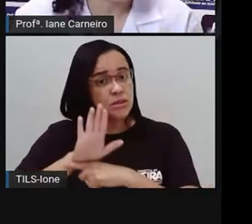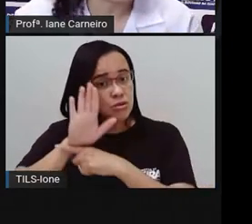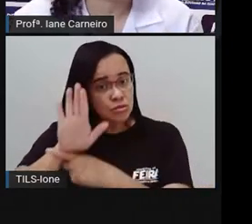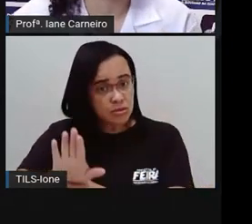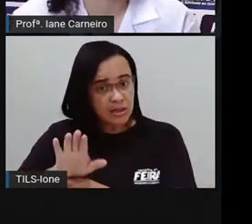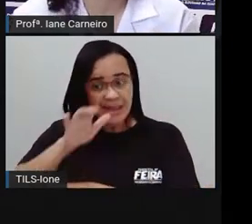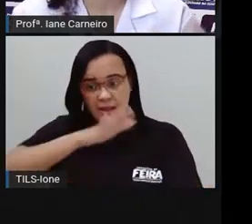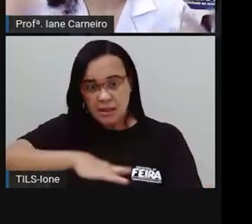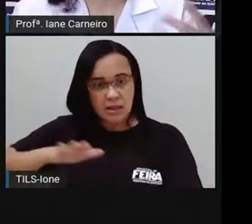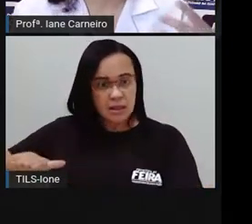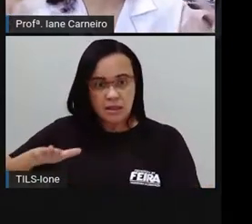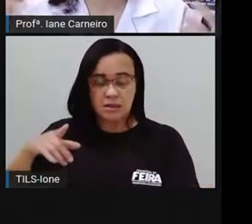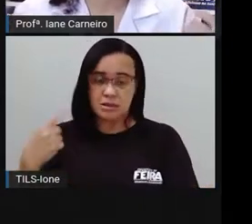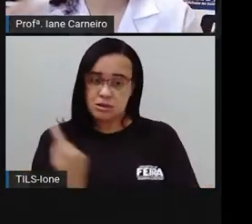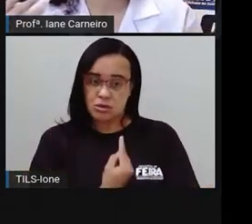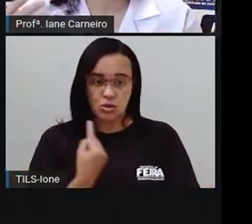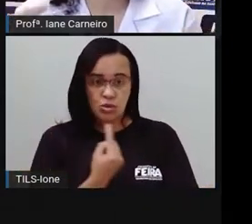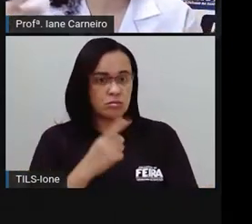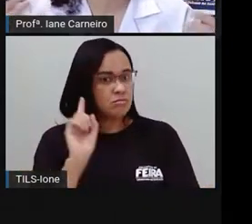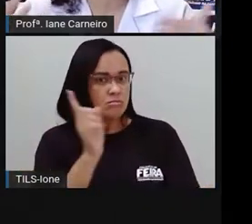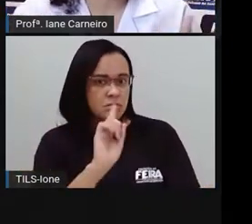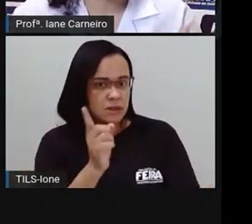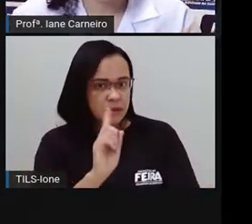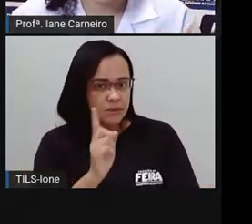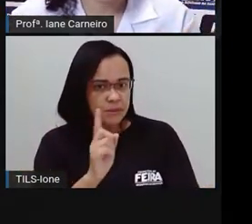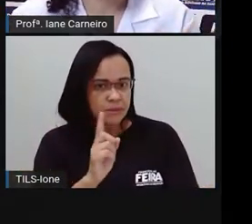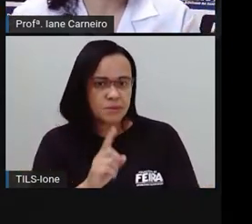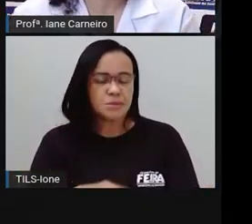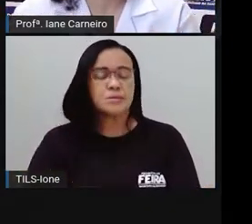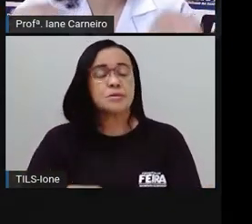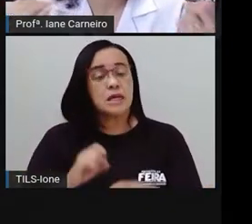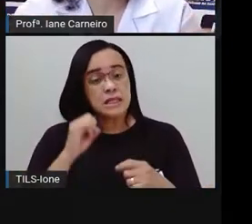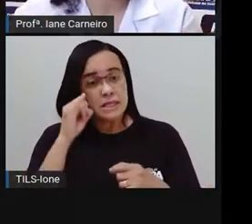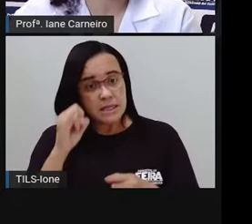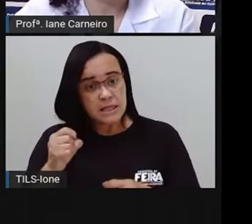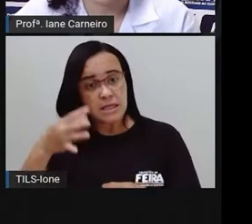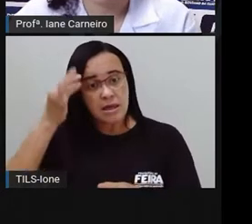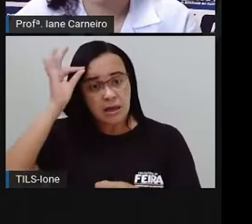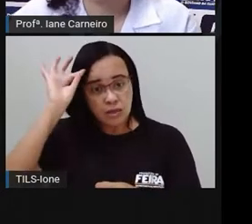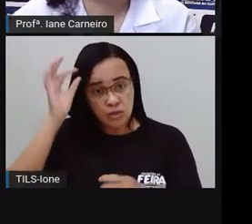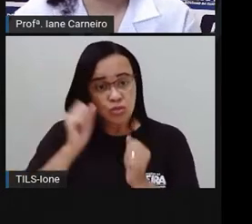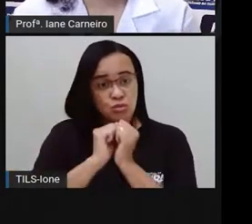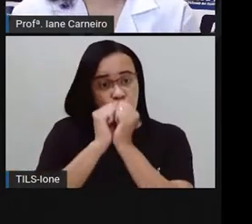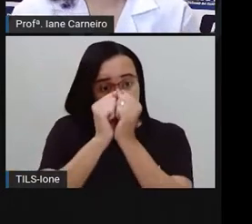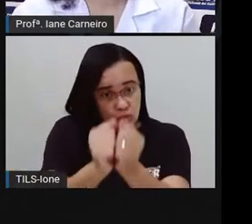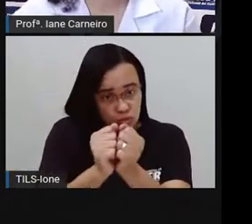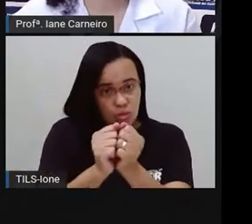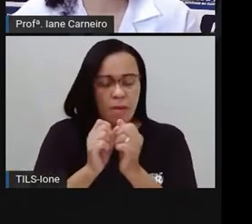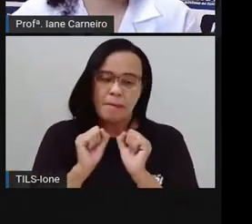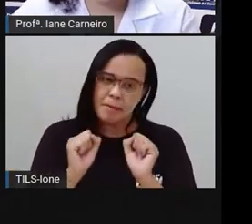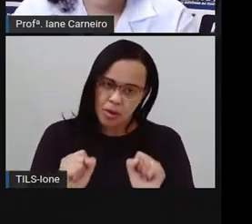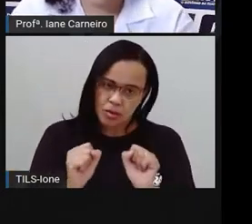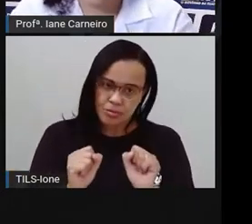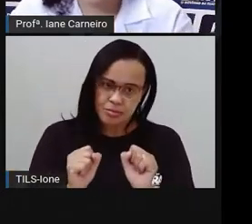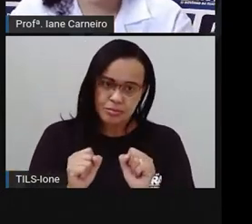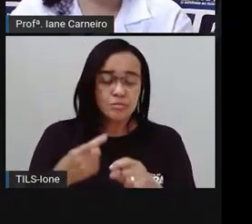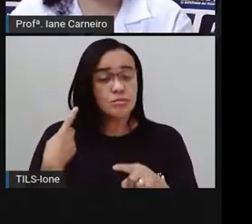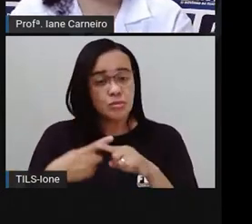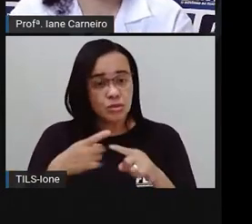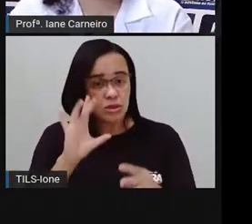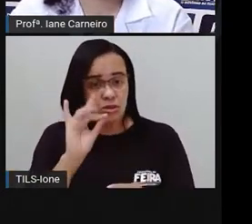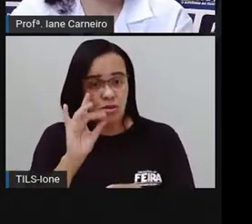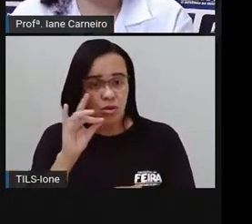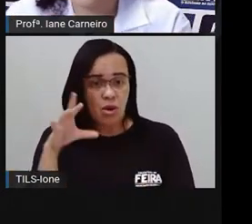não pode mexer sozinho. Mas se você tiver com adulto, você pode usar cola quente, porque ela seca mais rápido. Você também vai precisar